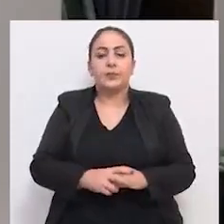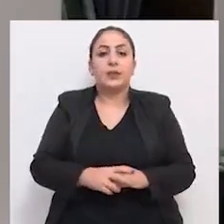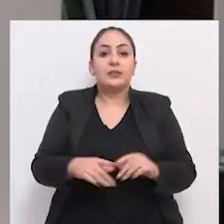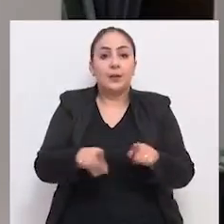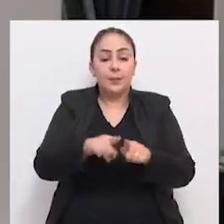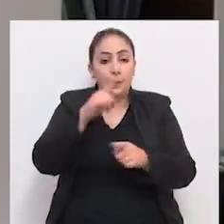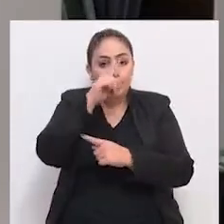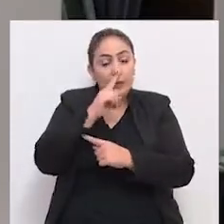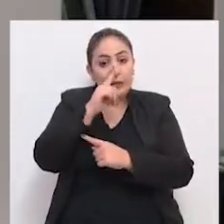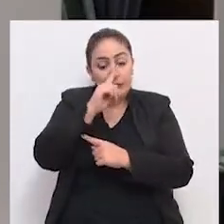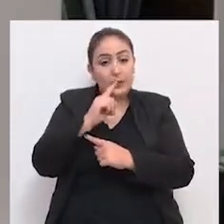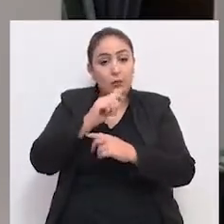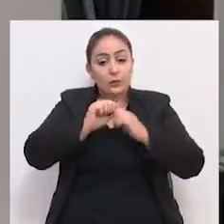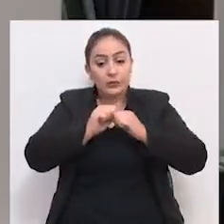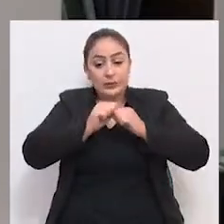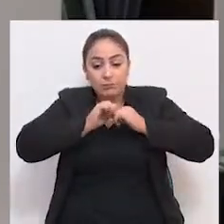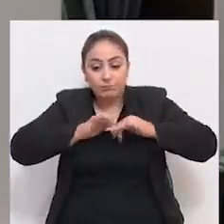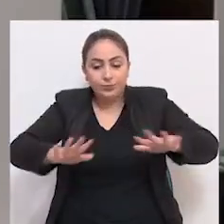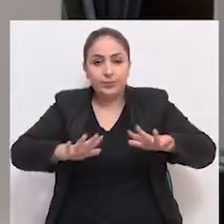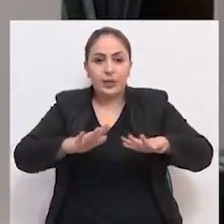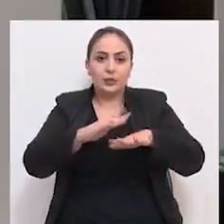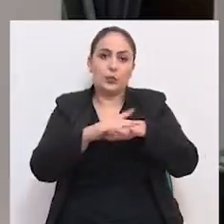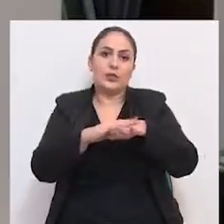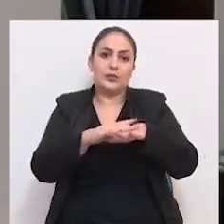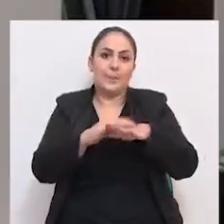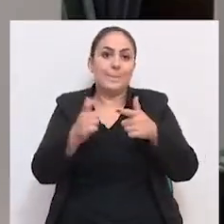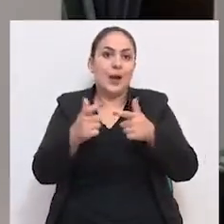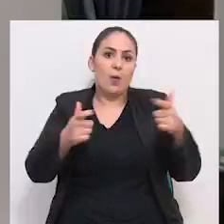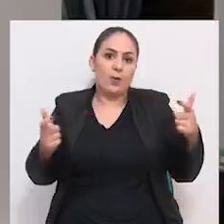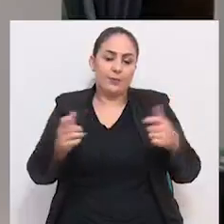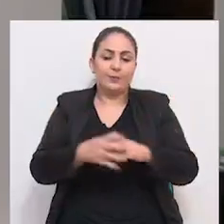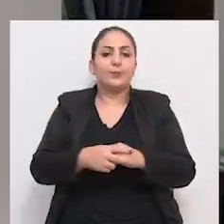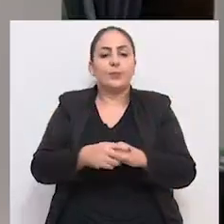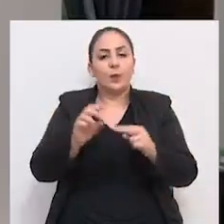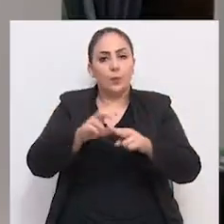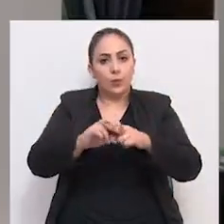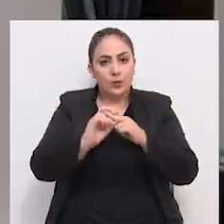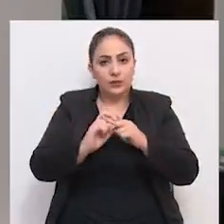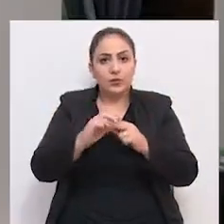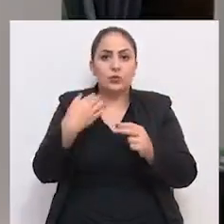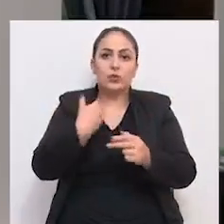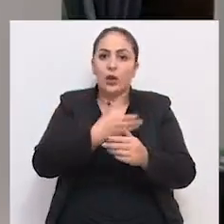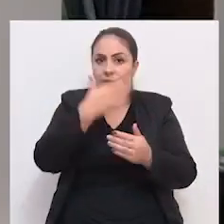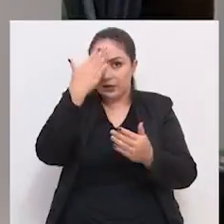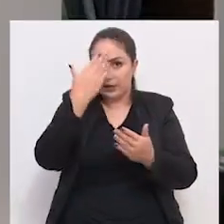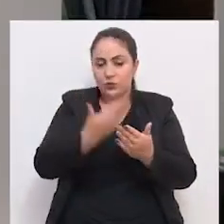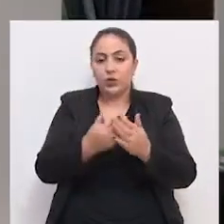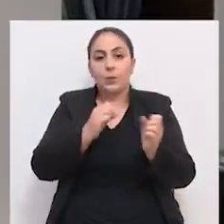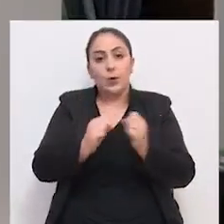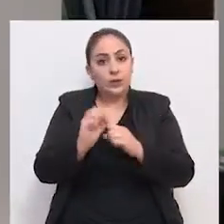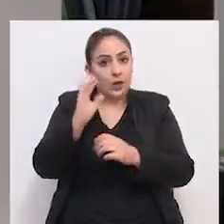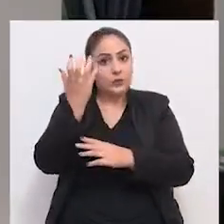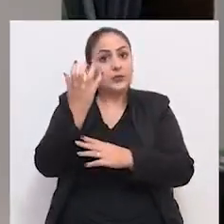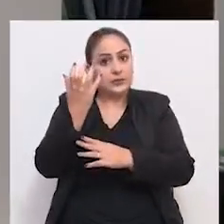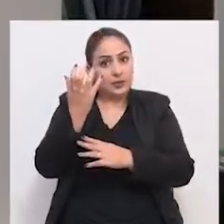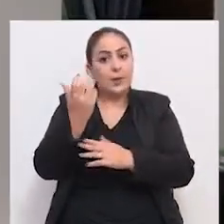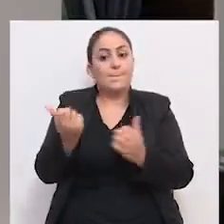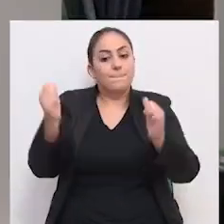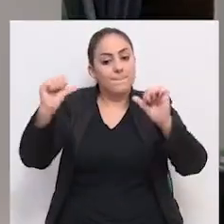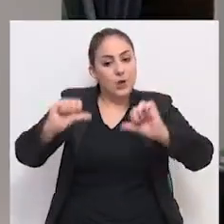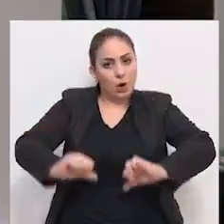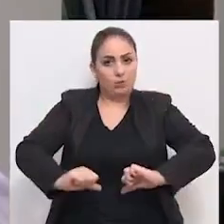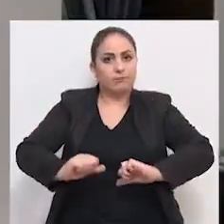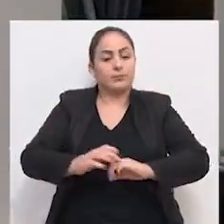a imunidade, o risco de transmissão da doença viral é maior. Então, acreditamos que deva ocorrer uma